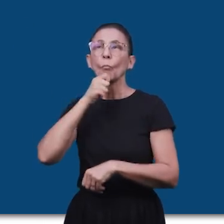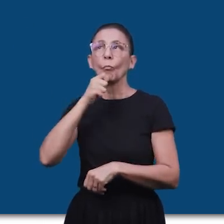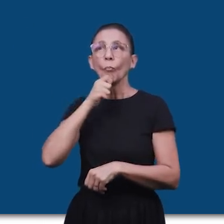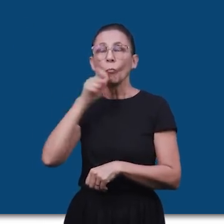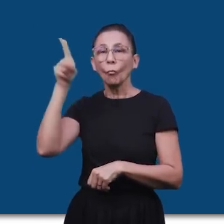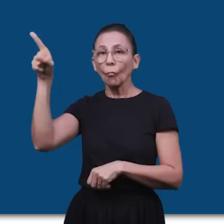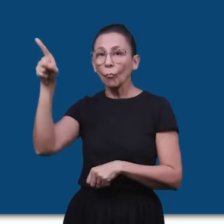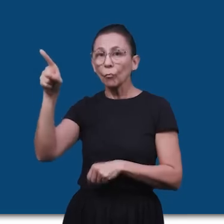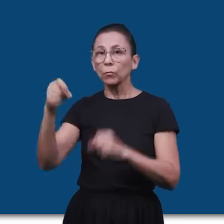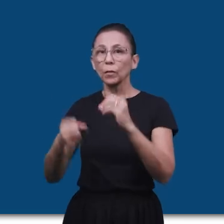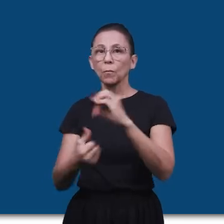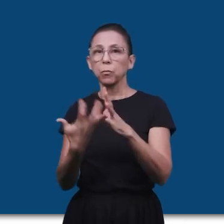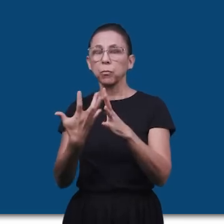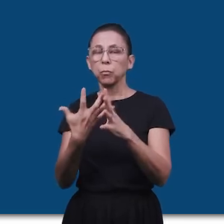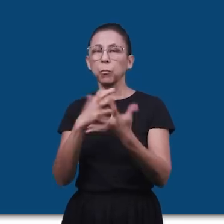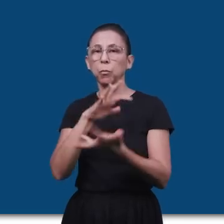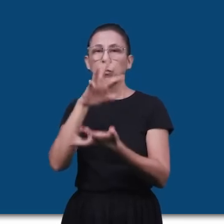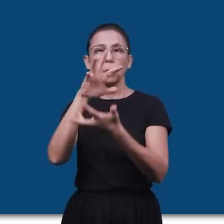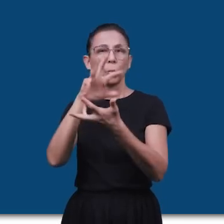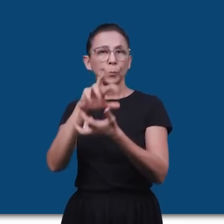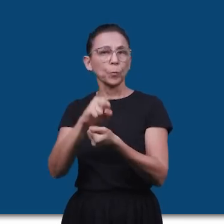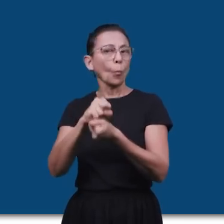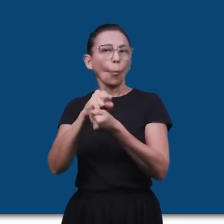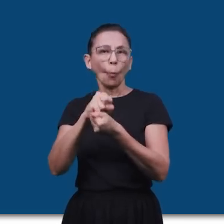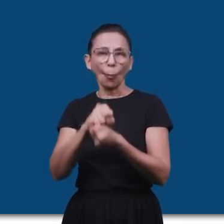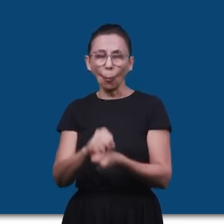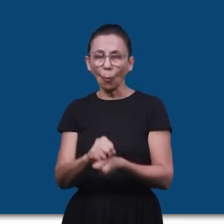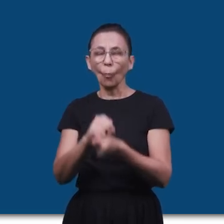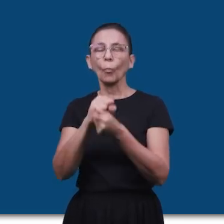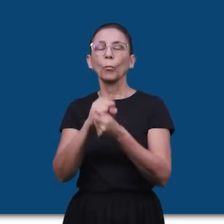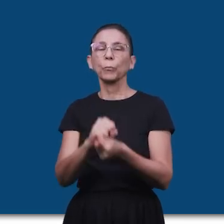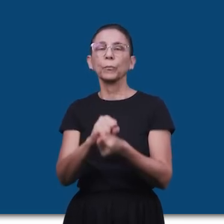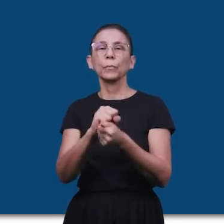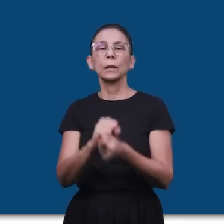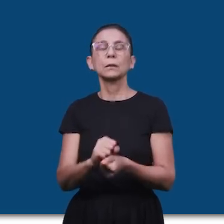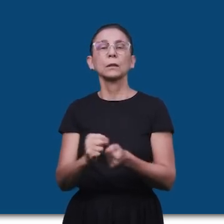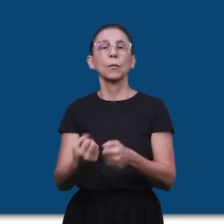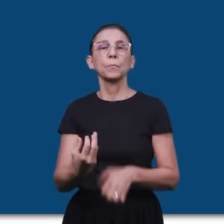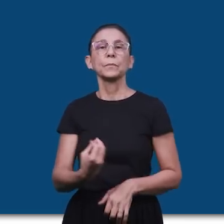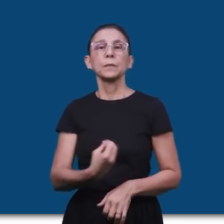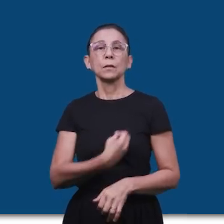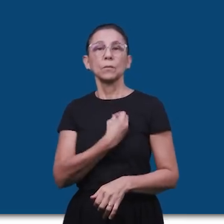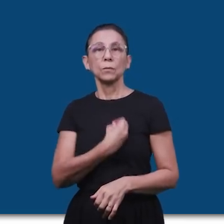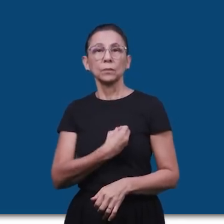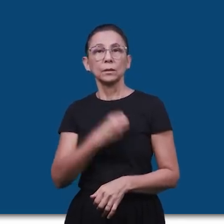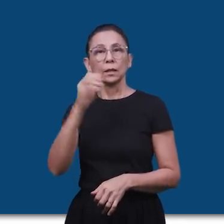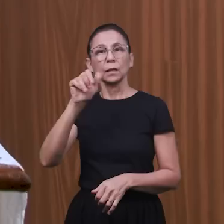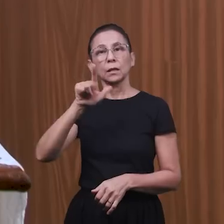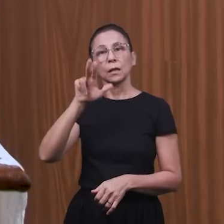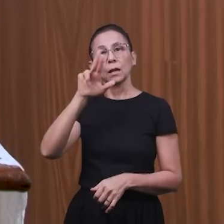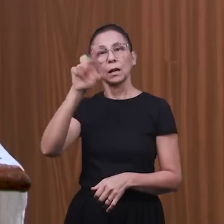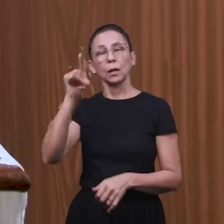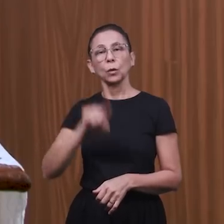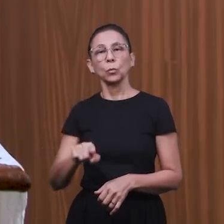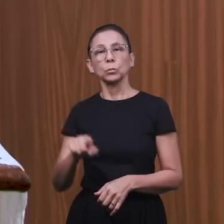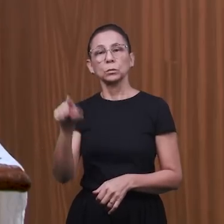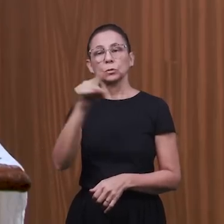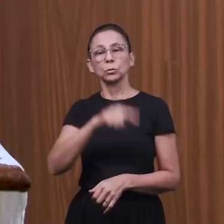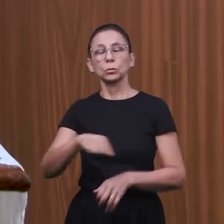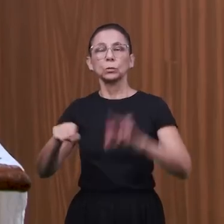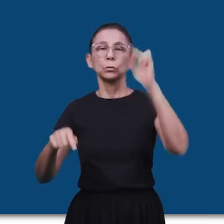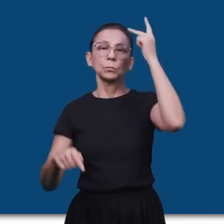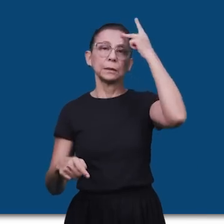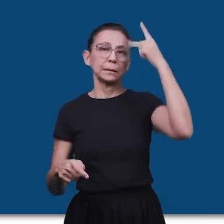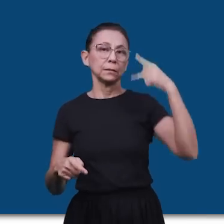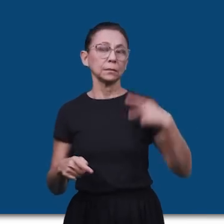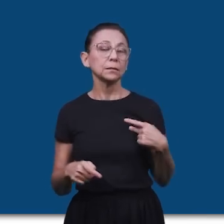se fez. Nele estava a vida, e a vida era a luz dos homens. Em um versículo adiante